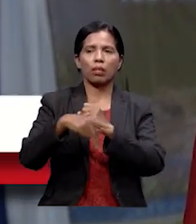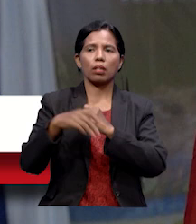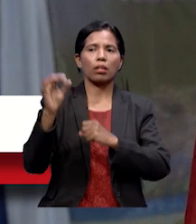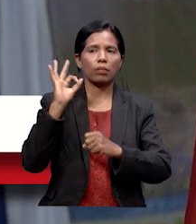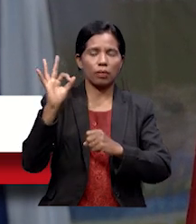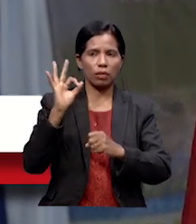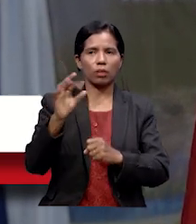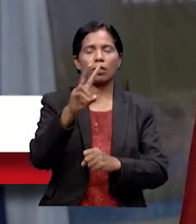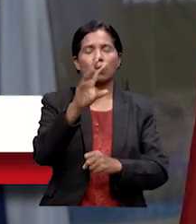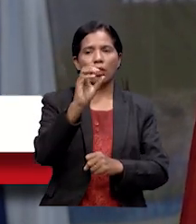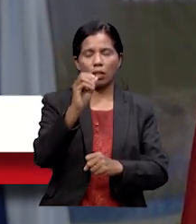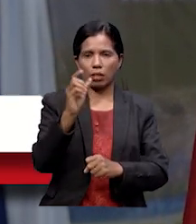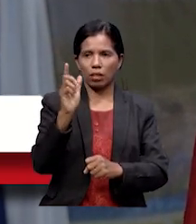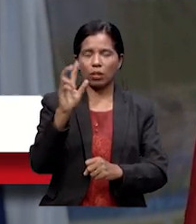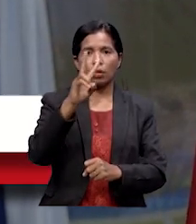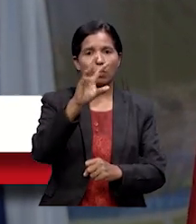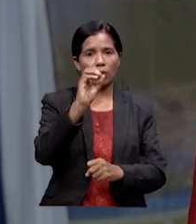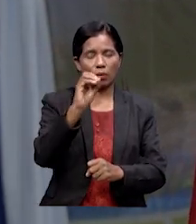a ribu?